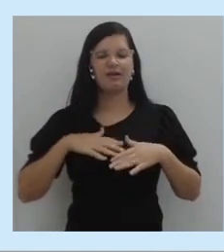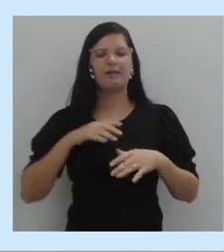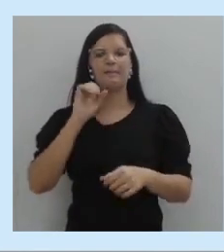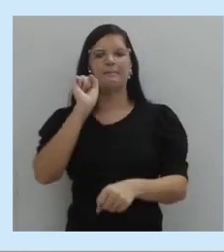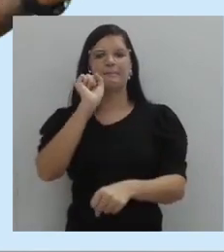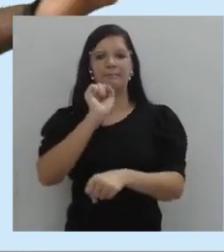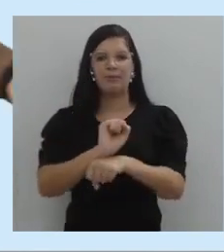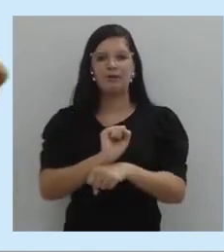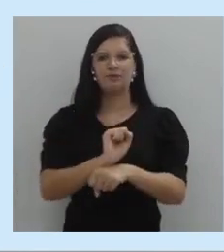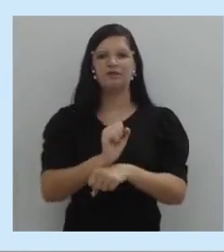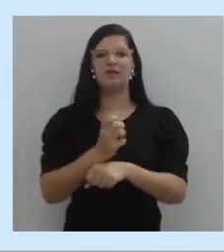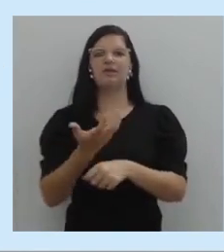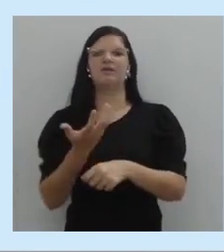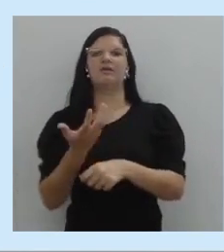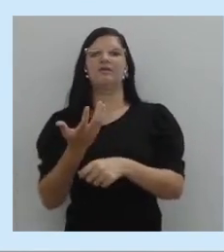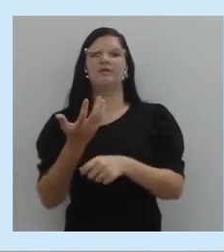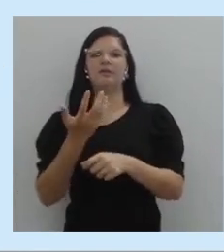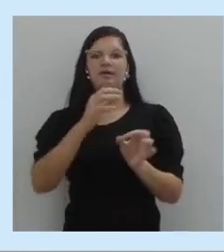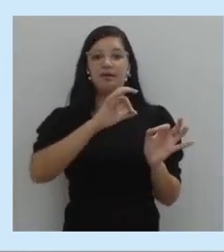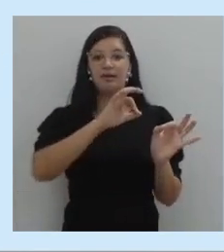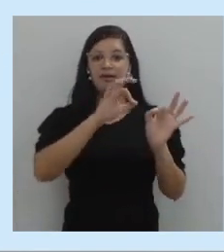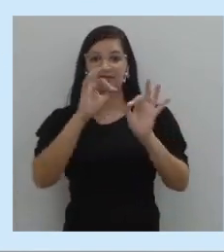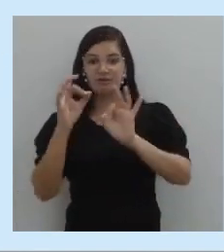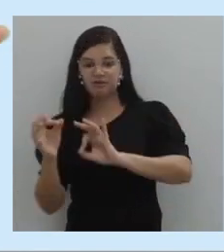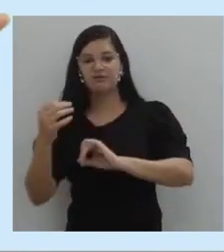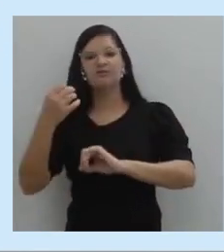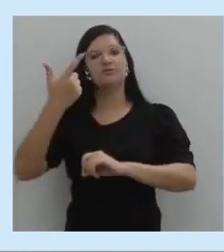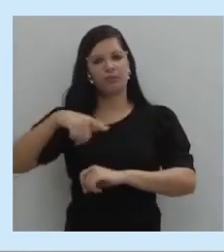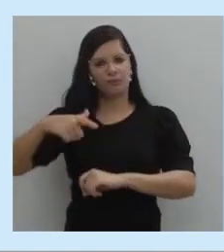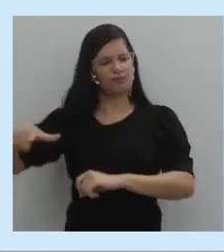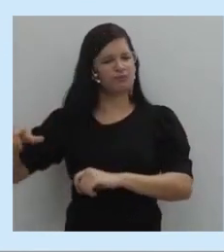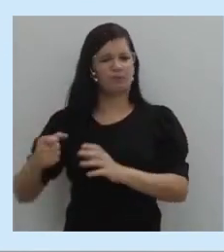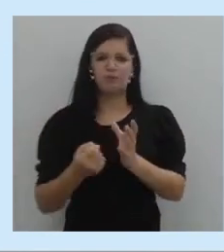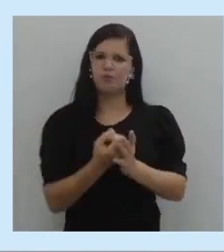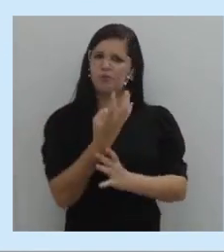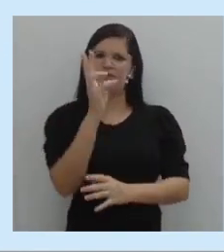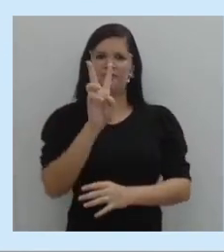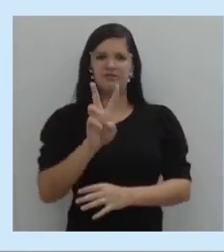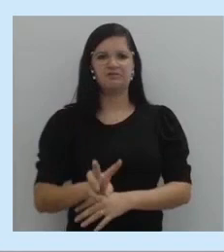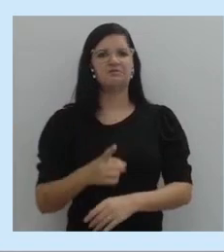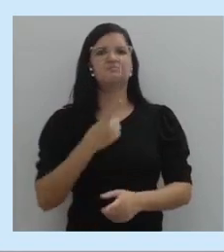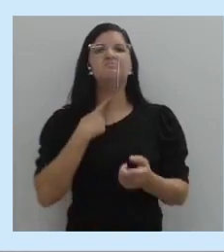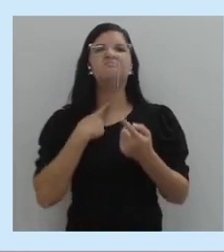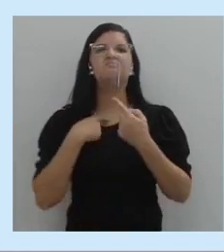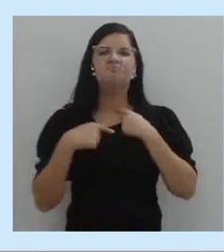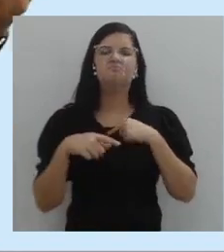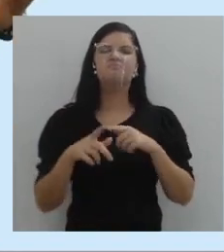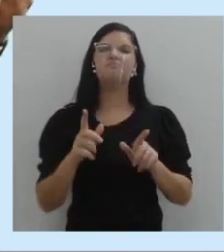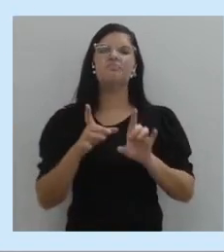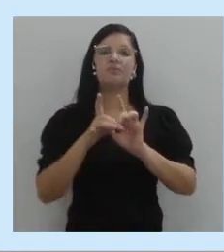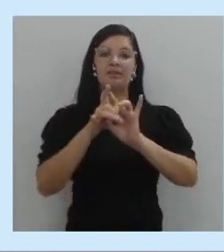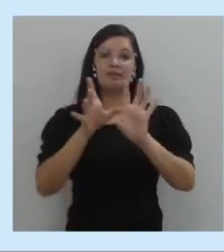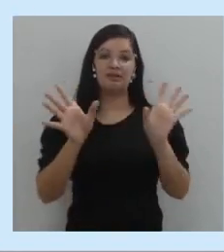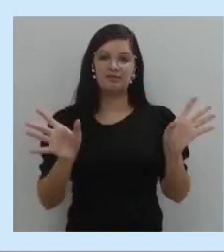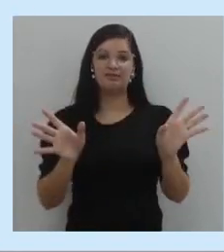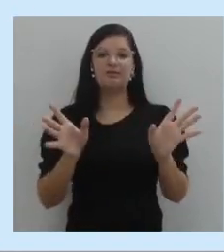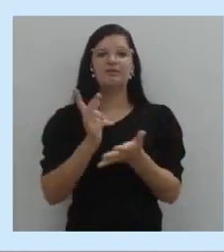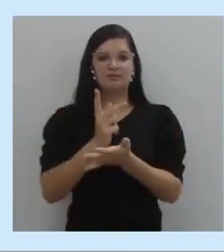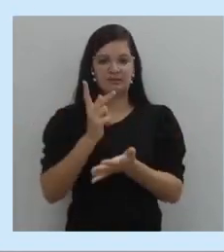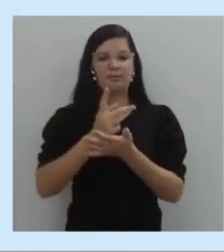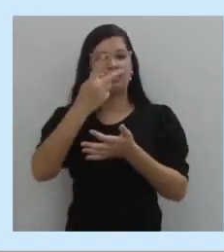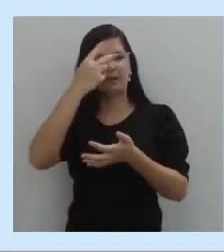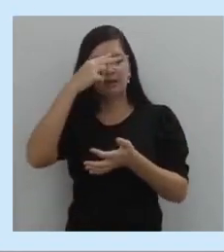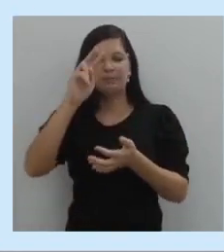também pausar o vídeo, você consegue assistir quantas vezes você quiser e puder essa aula. E eu sempre friso isso para vocês, para